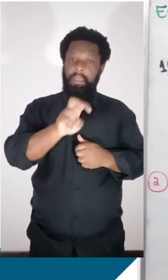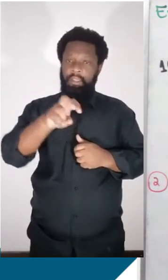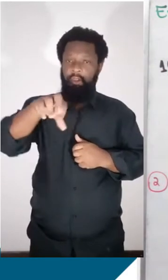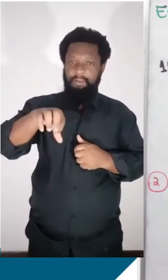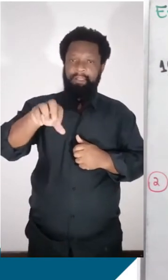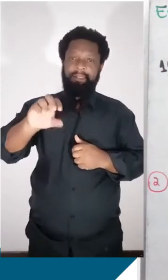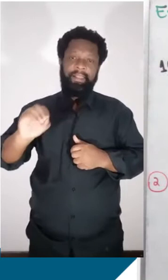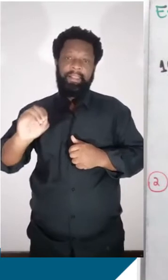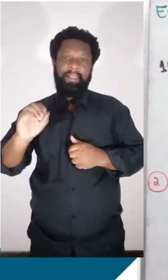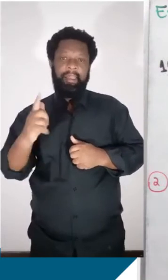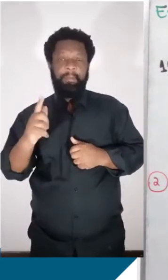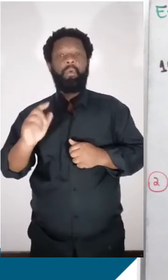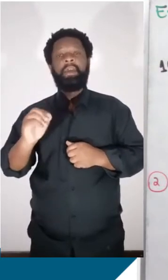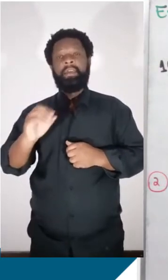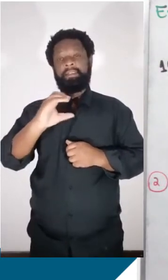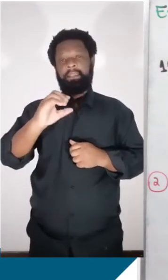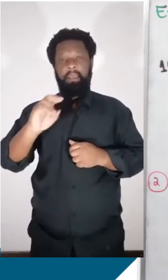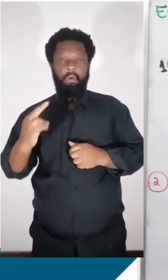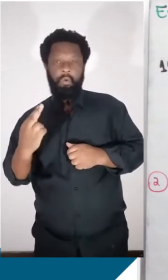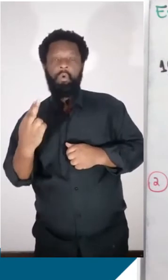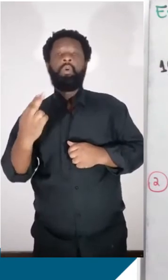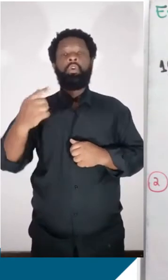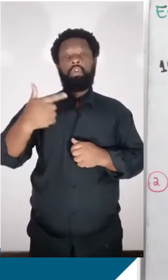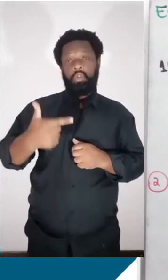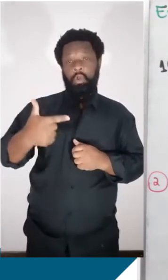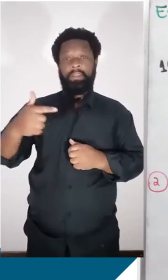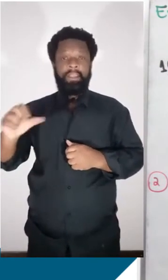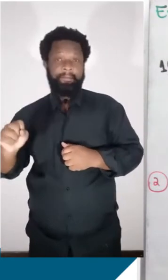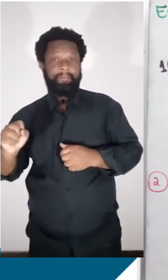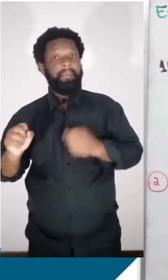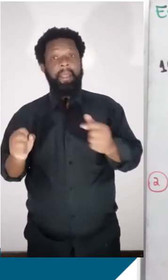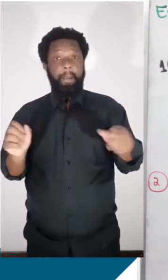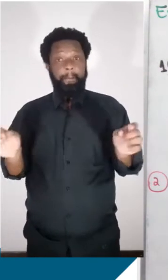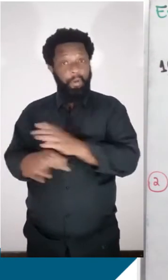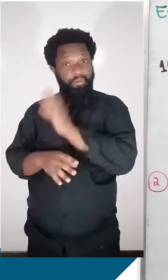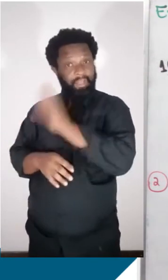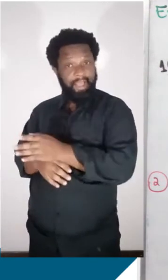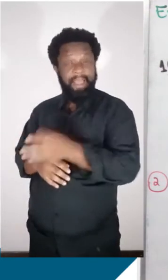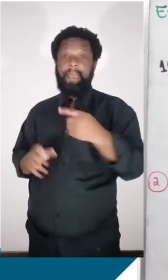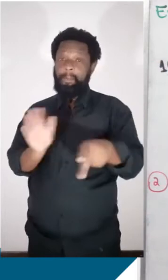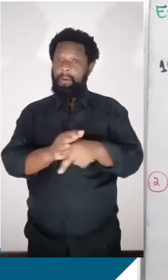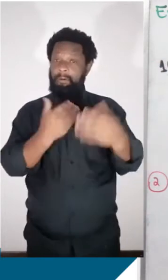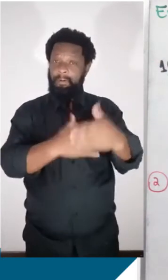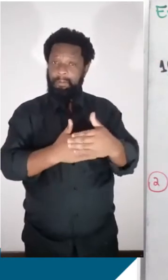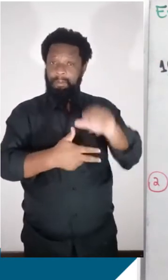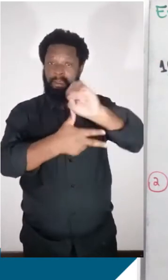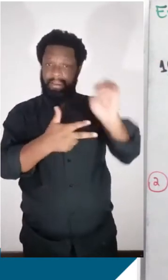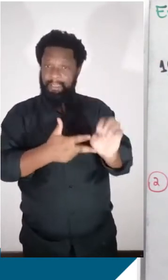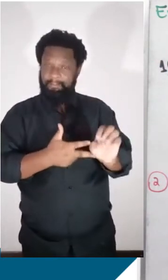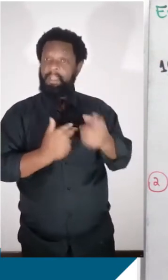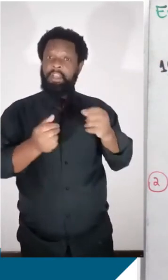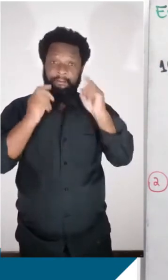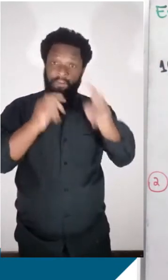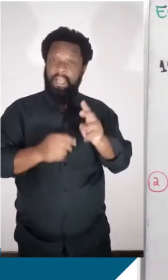1590 gramas de CO2S. Consegui. Fiz a minha questão, que é uma questão adaptada da questão do Enem.